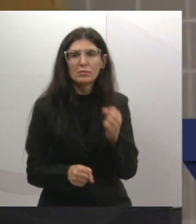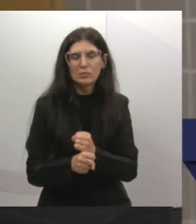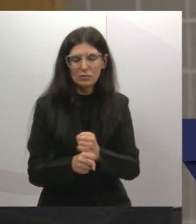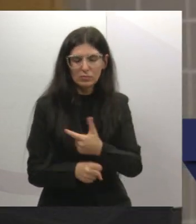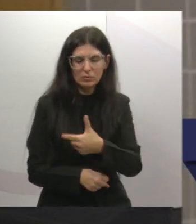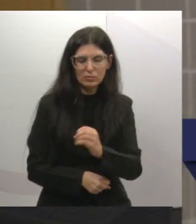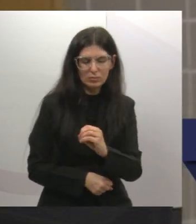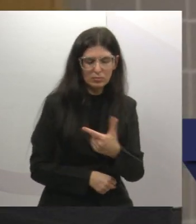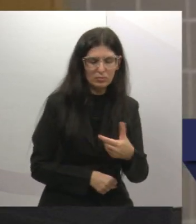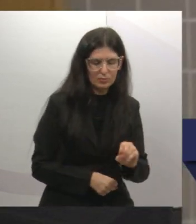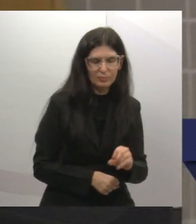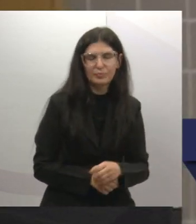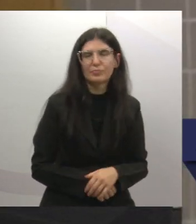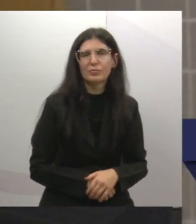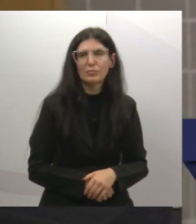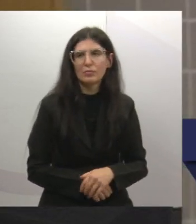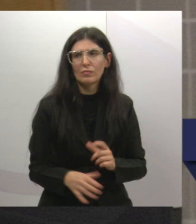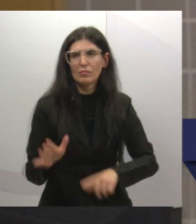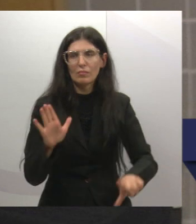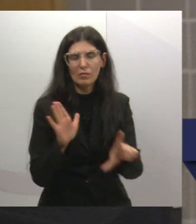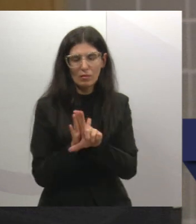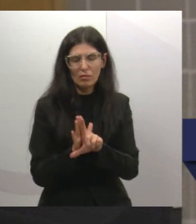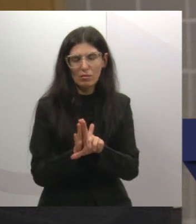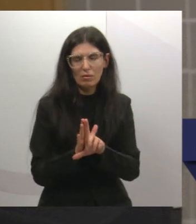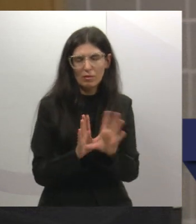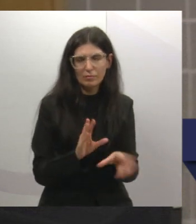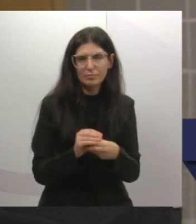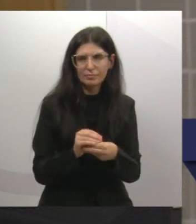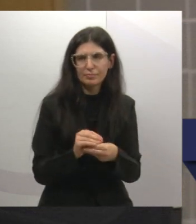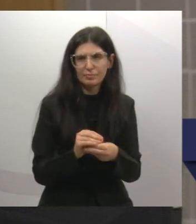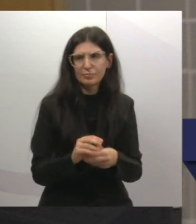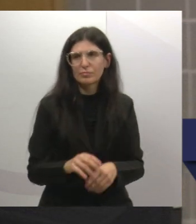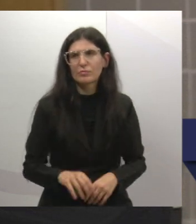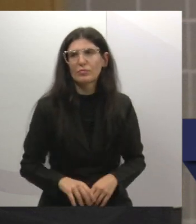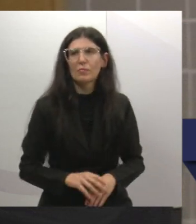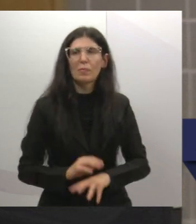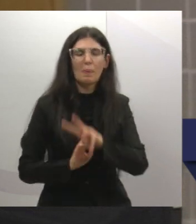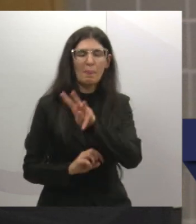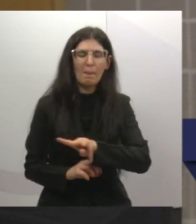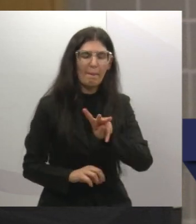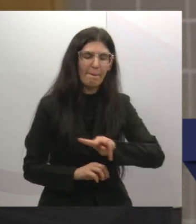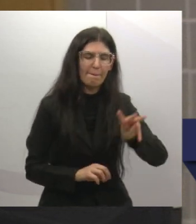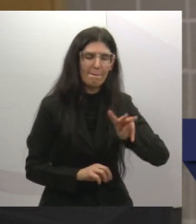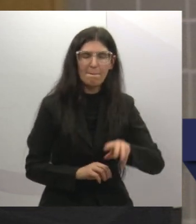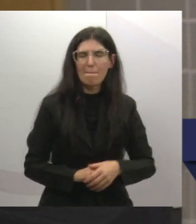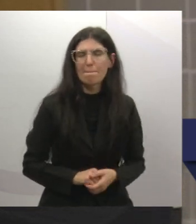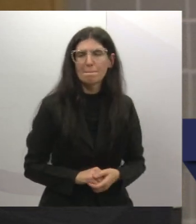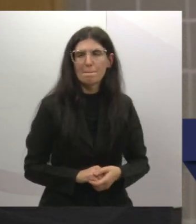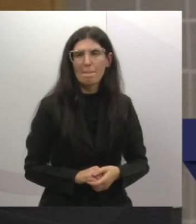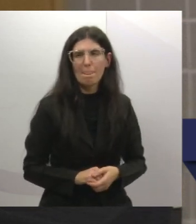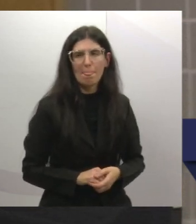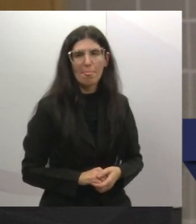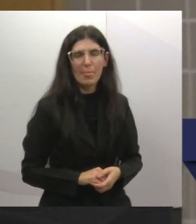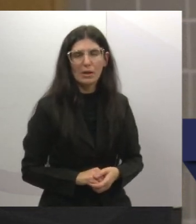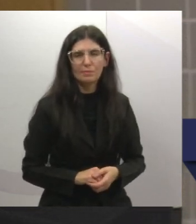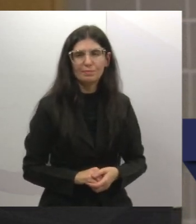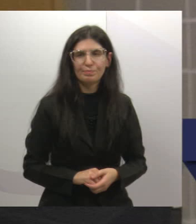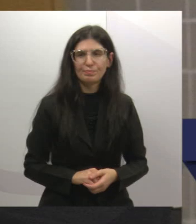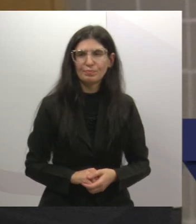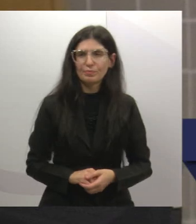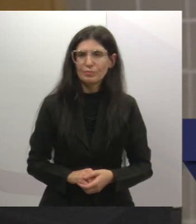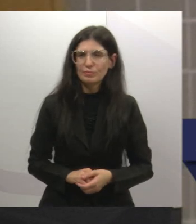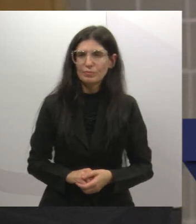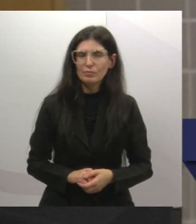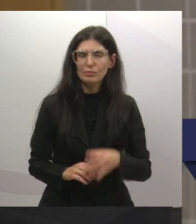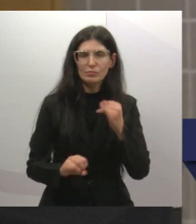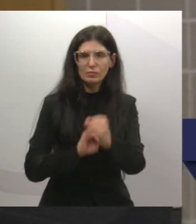lei complementar. O site que eu peguei essa legislação, se quiserem anotar também, eu acho que pode